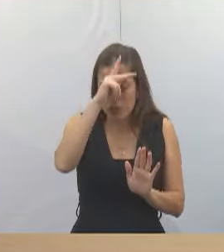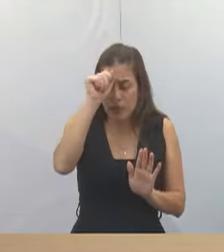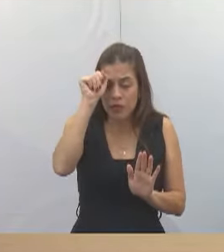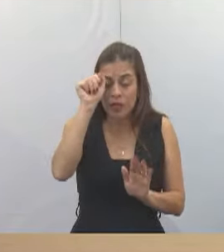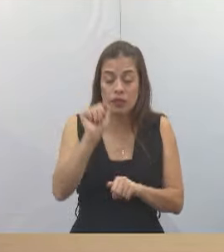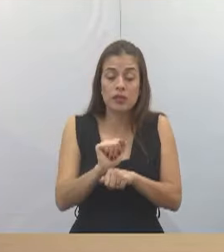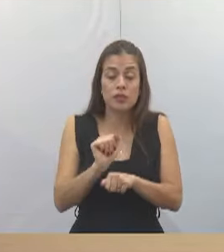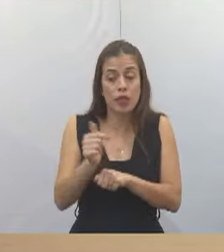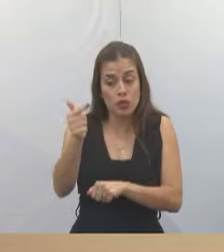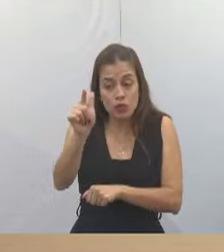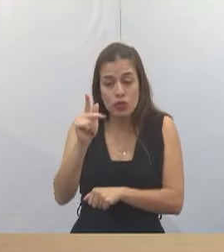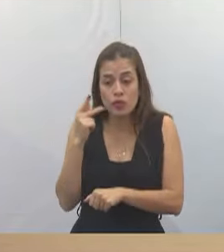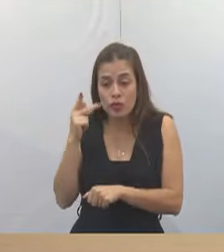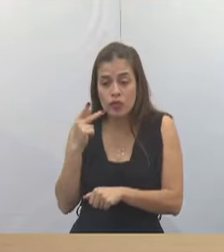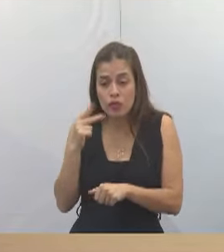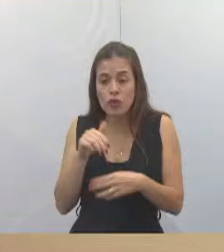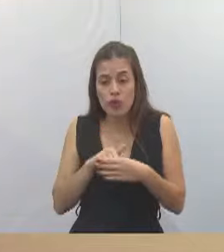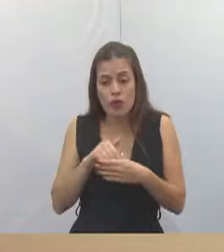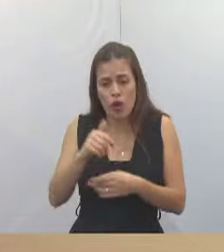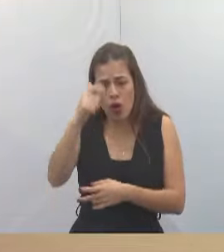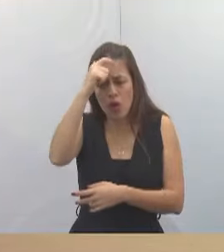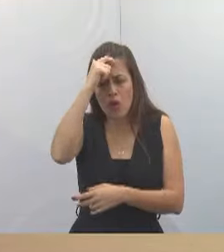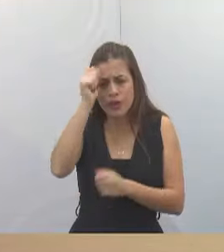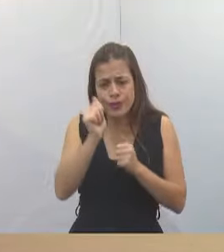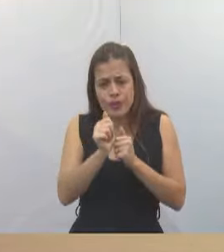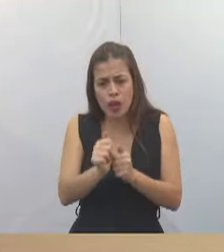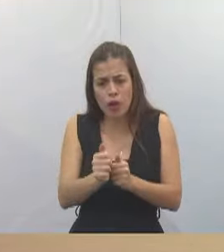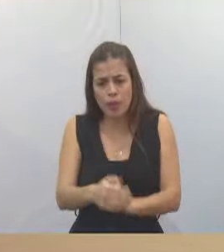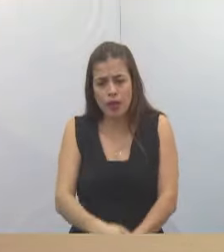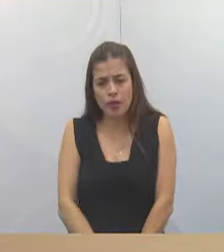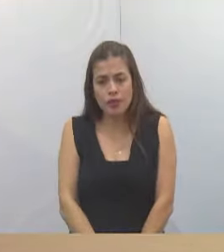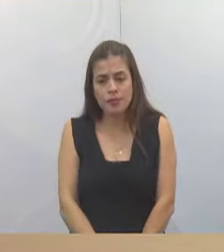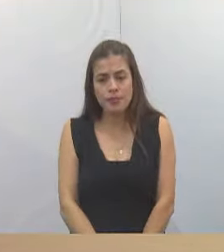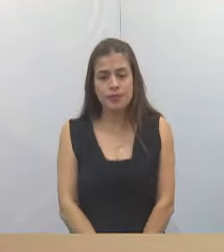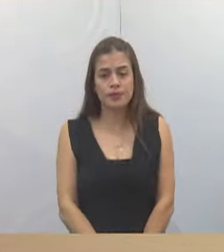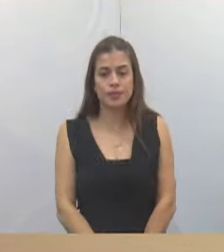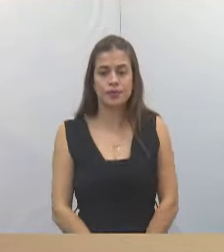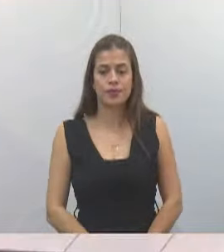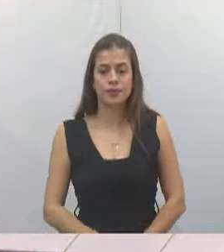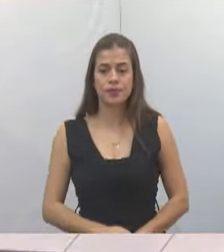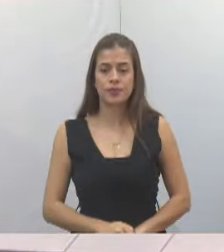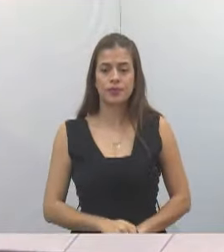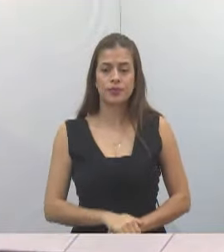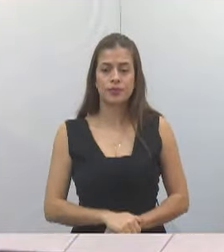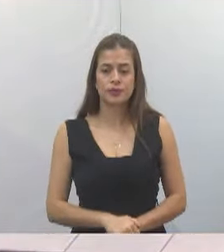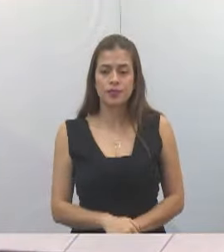os demais vereadores aí votem com a consciência e acompanhem.